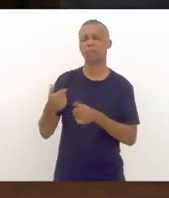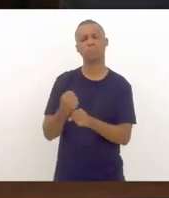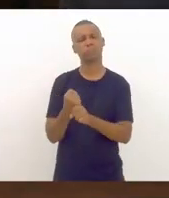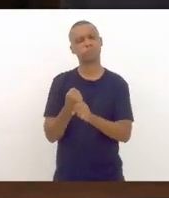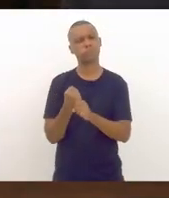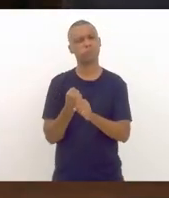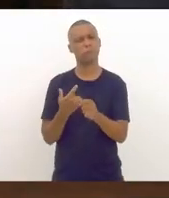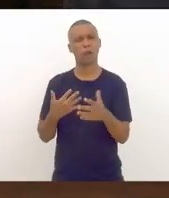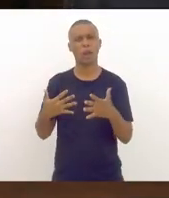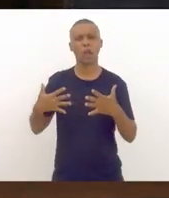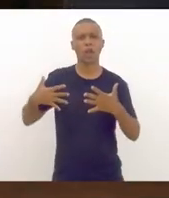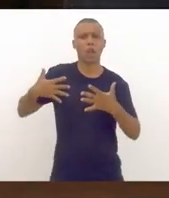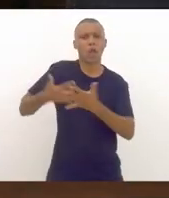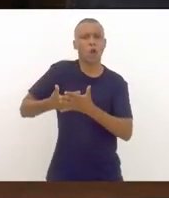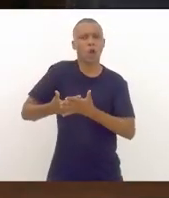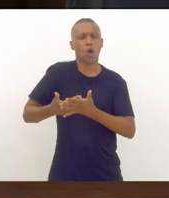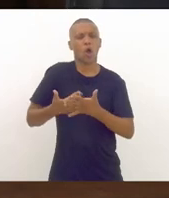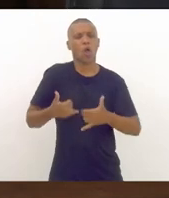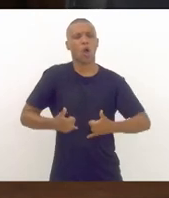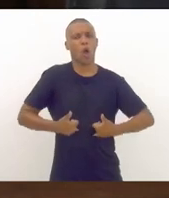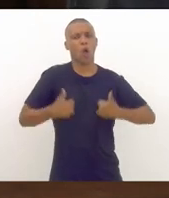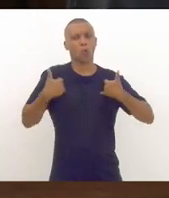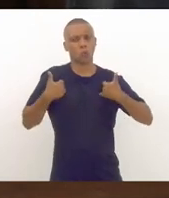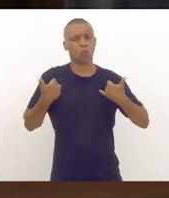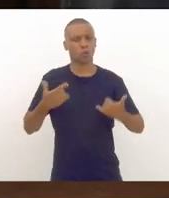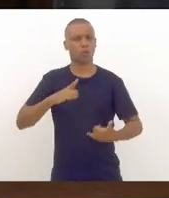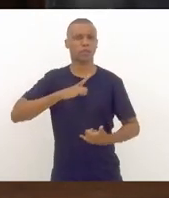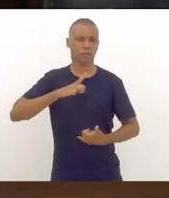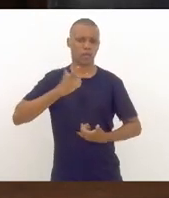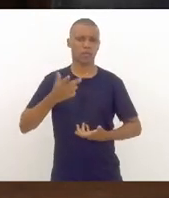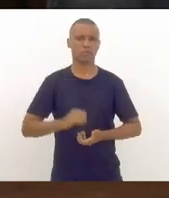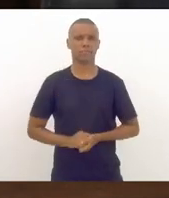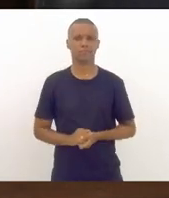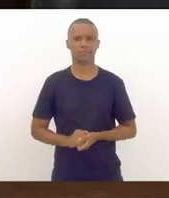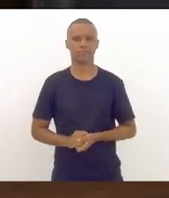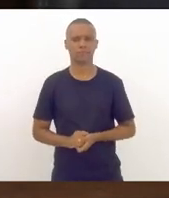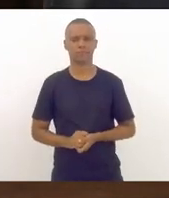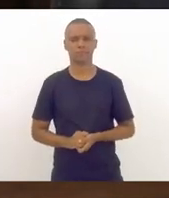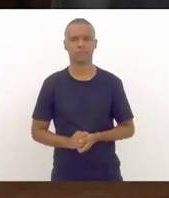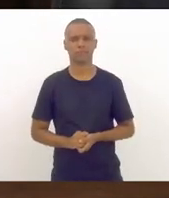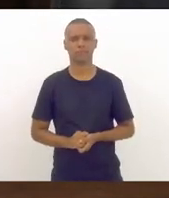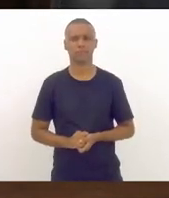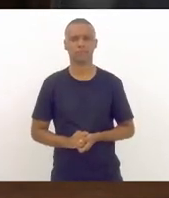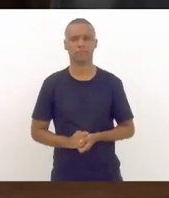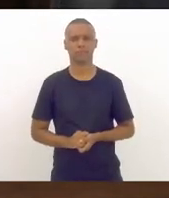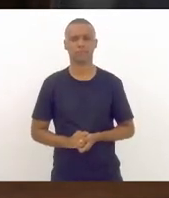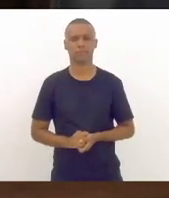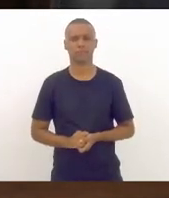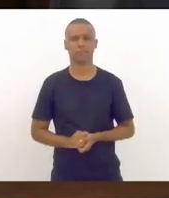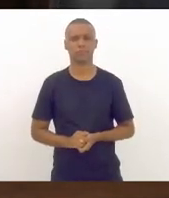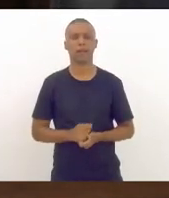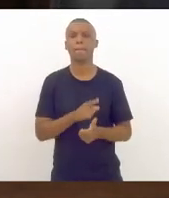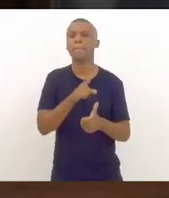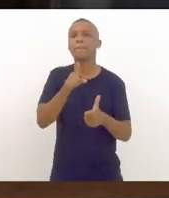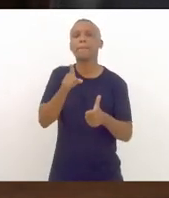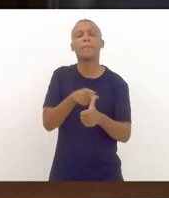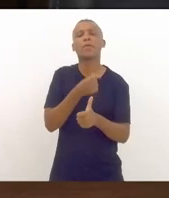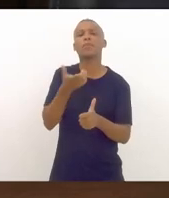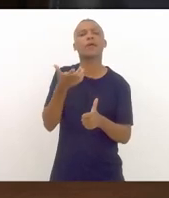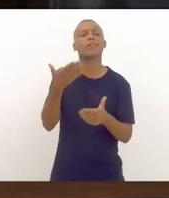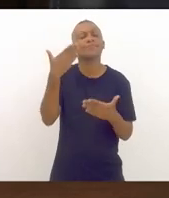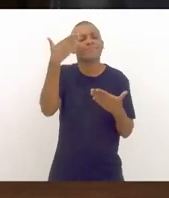anos, que eu tenho muito orgulho. Queria, primeiramente, agradecer a cada um